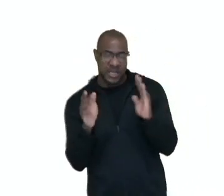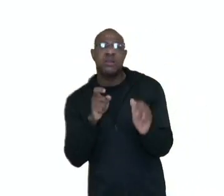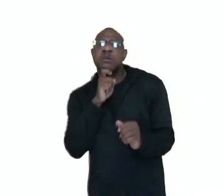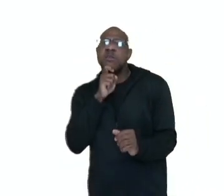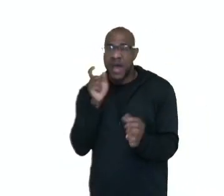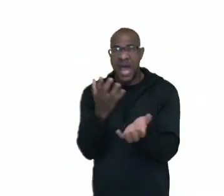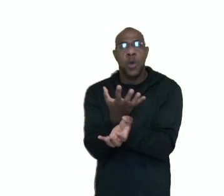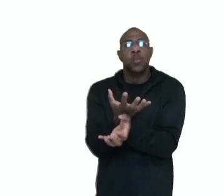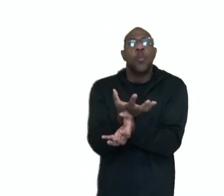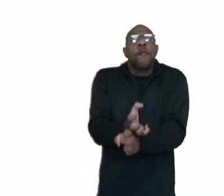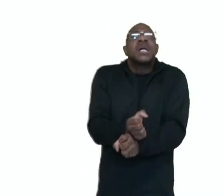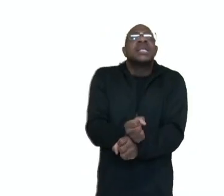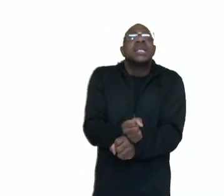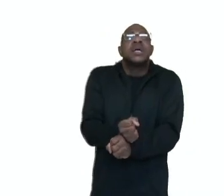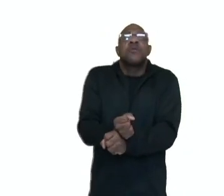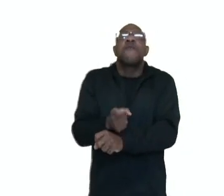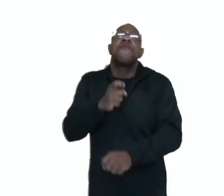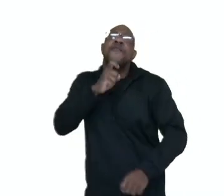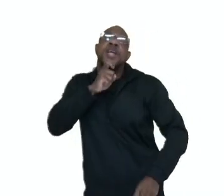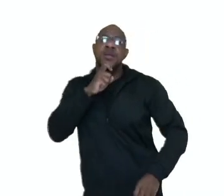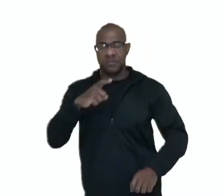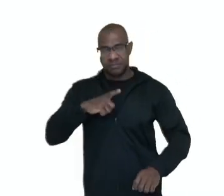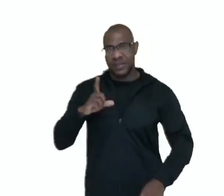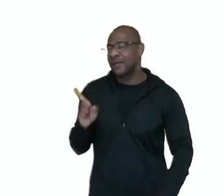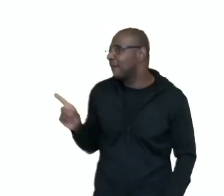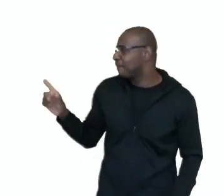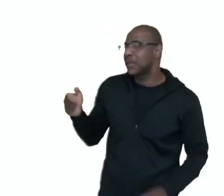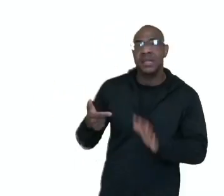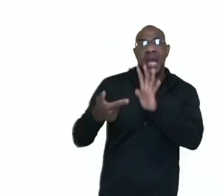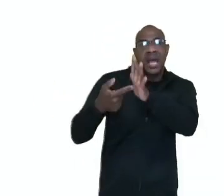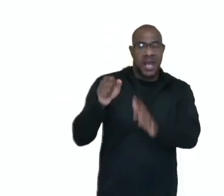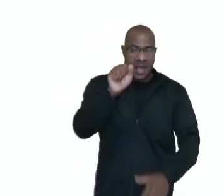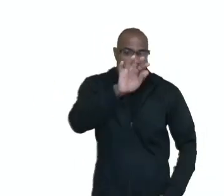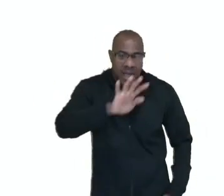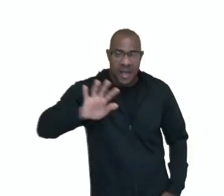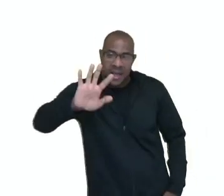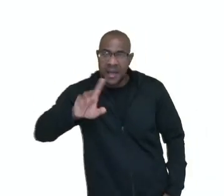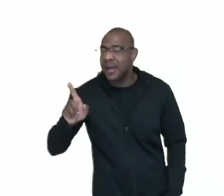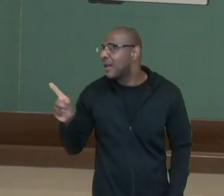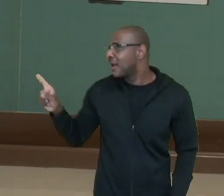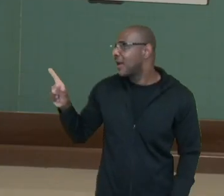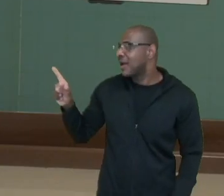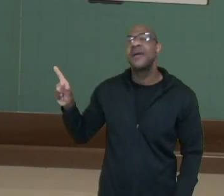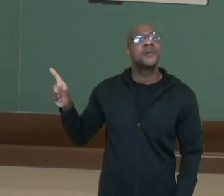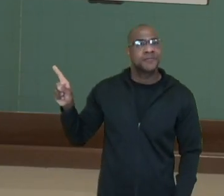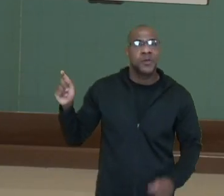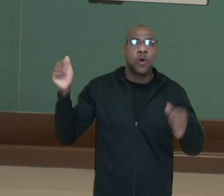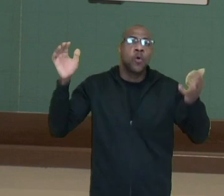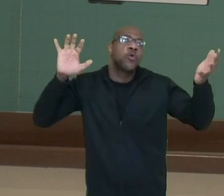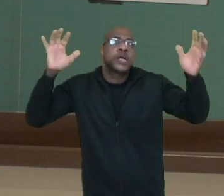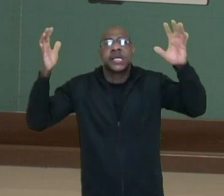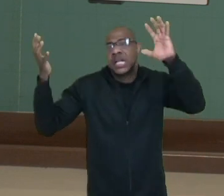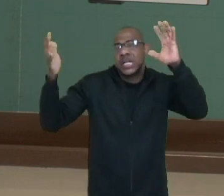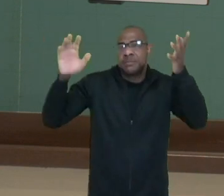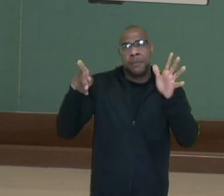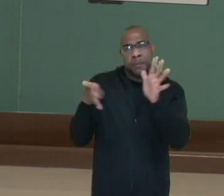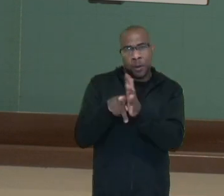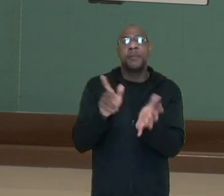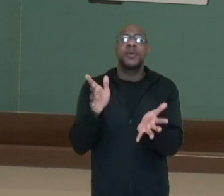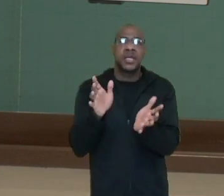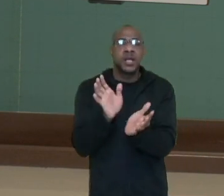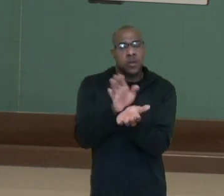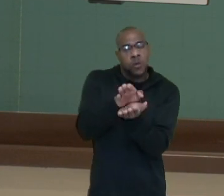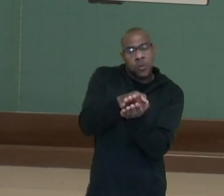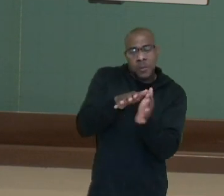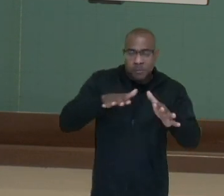imagens relatando para nós, demonstrando para nós então o domínio morfoclimático do Pantanal com essas características